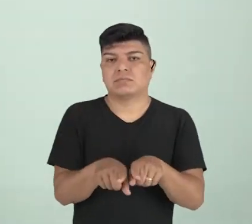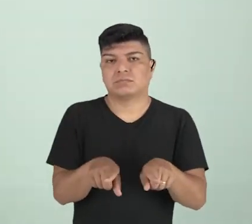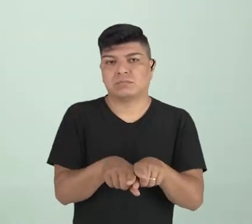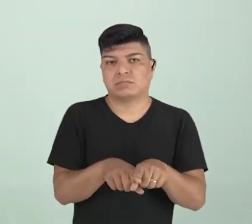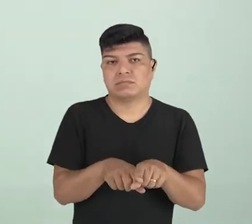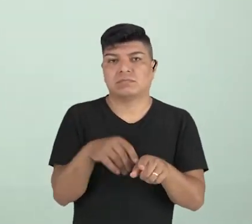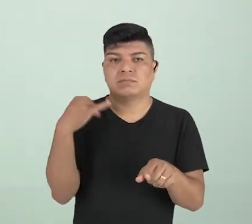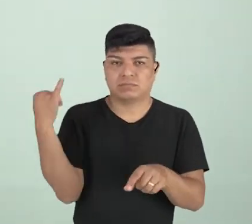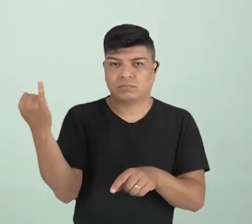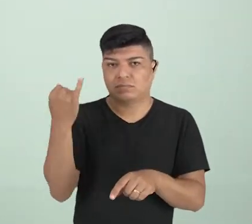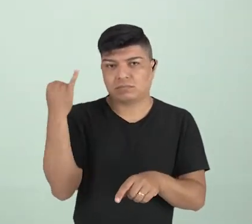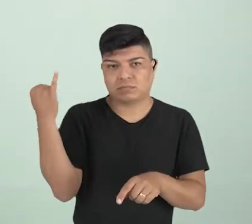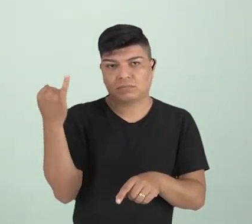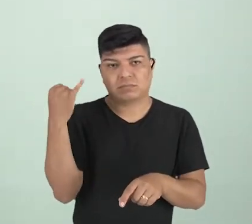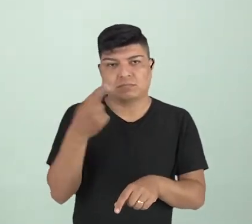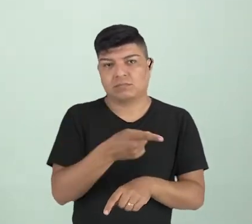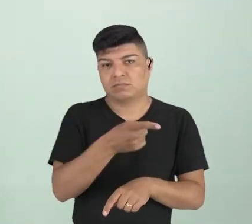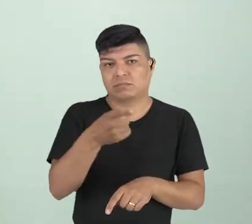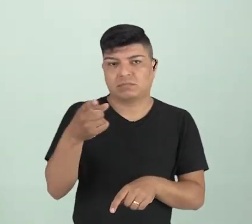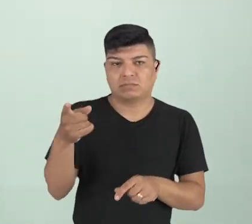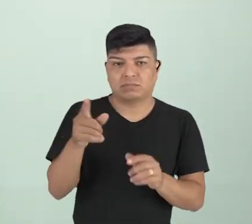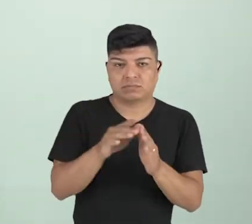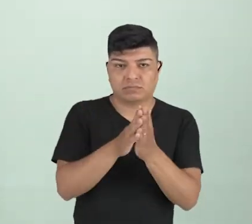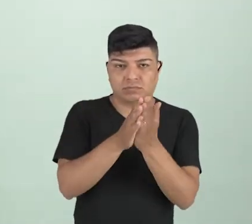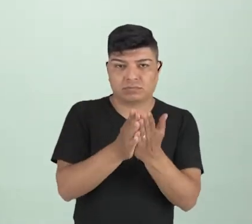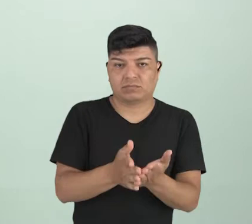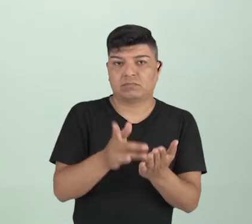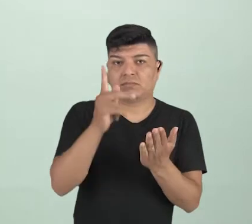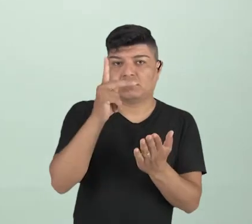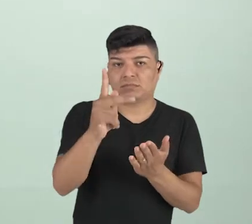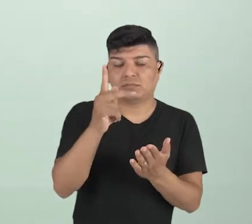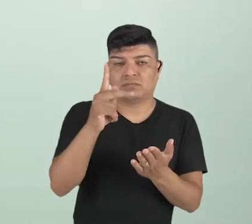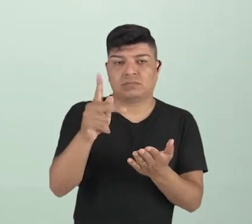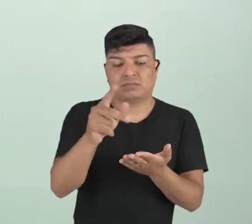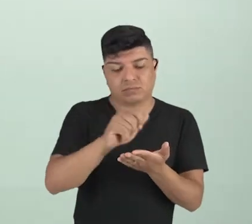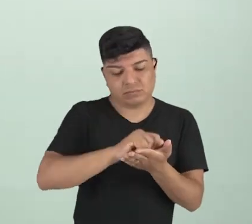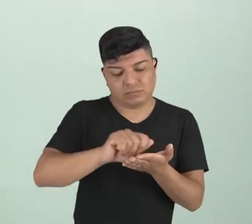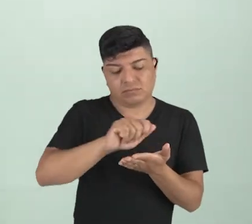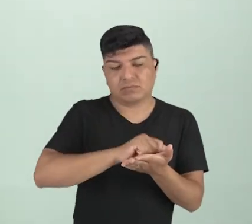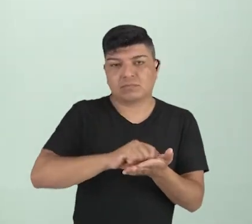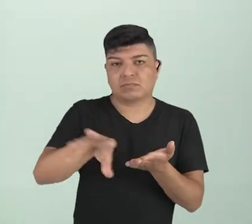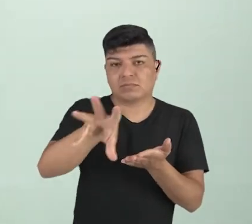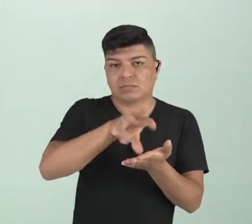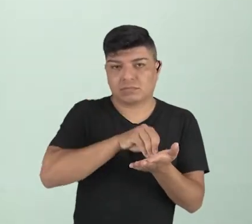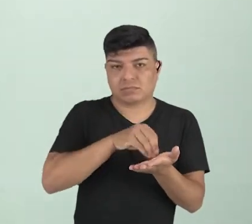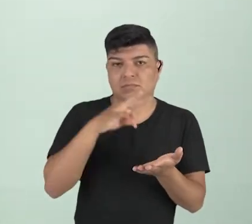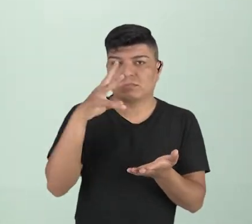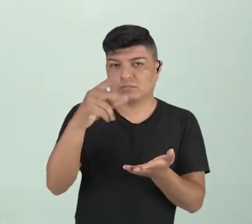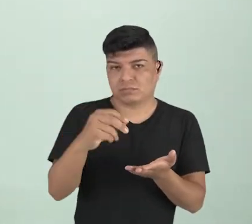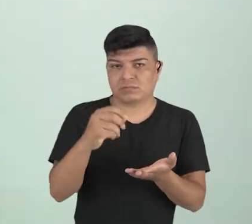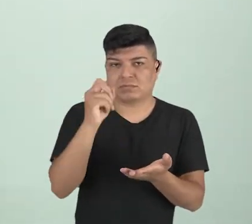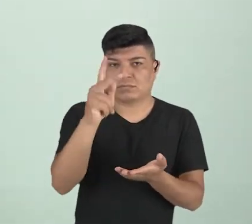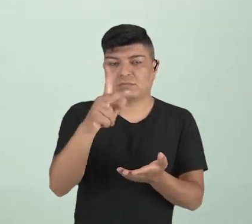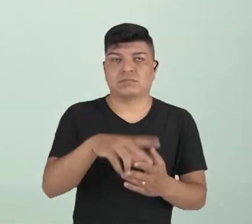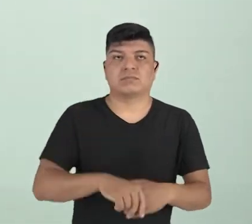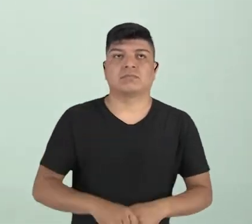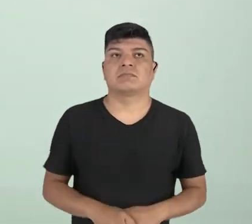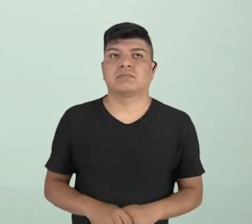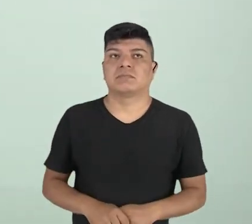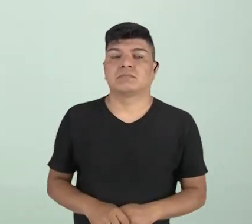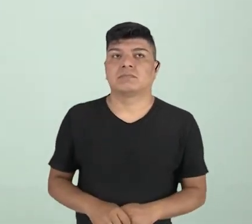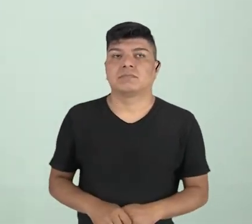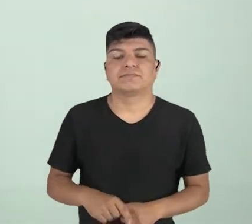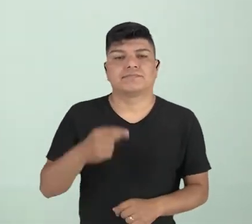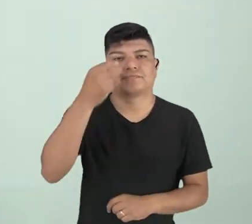Então é importantíssimo vocês pegarem o caderninho de vocês e fazerem as anotações. Vamos lá. Para a